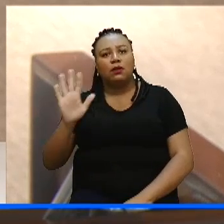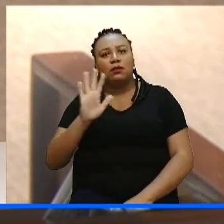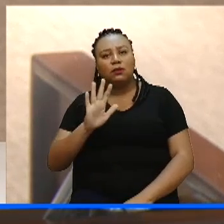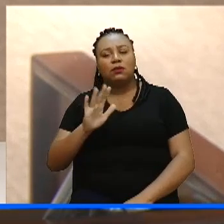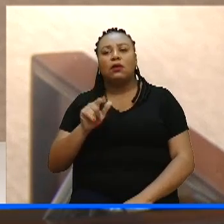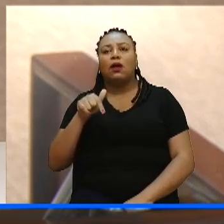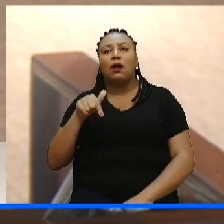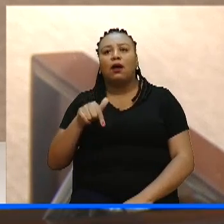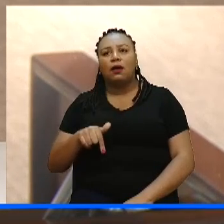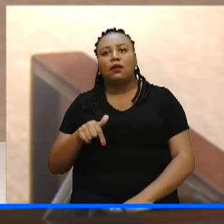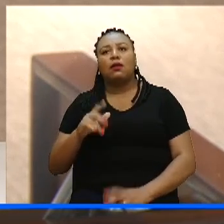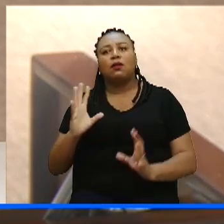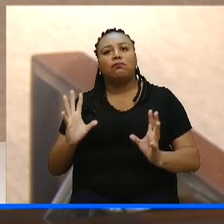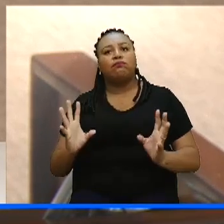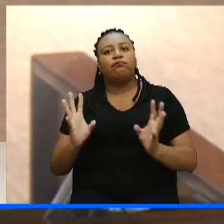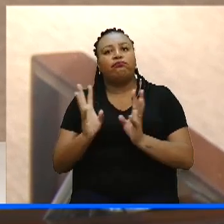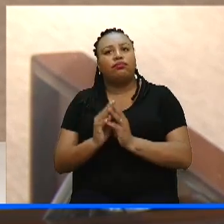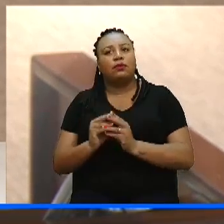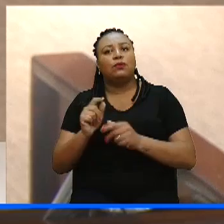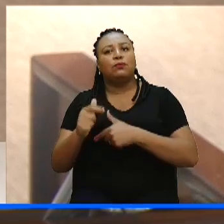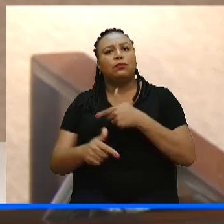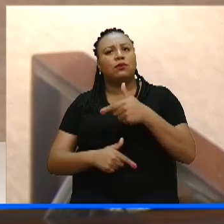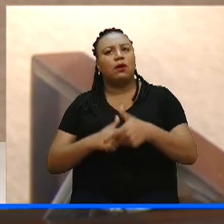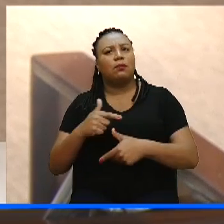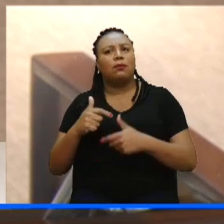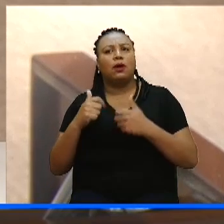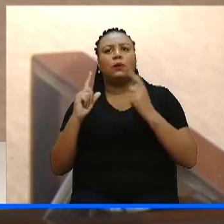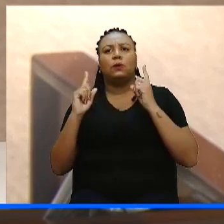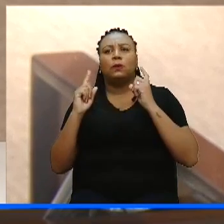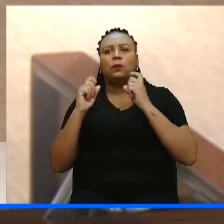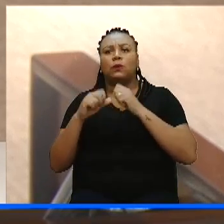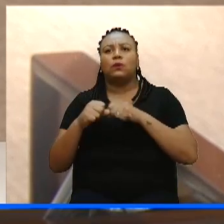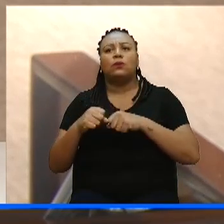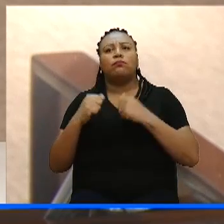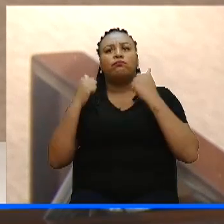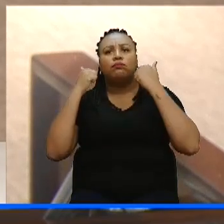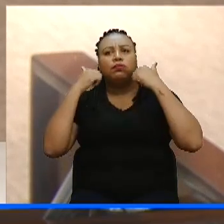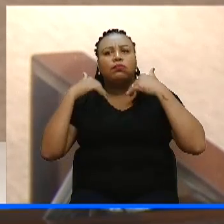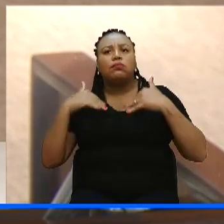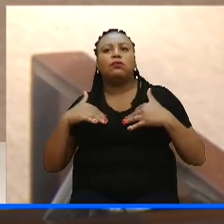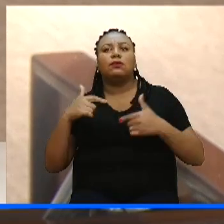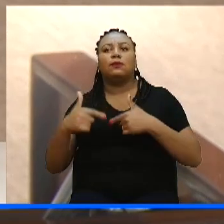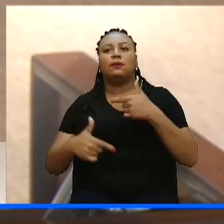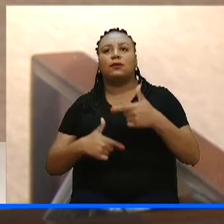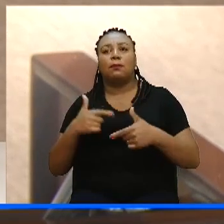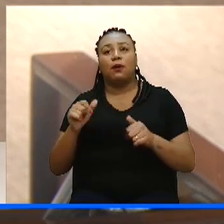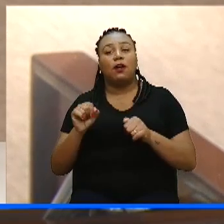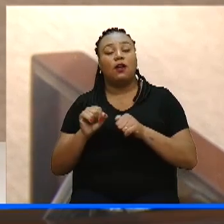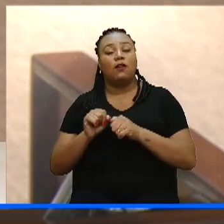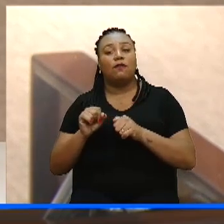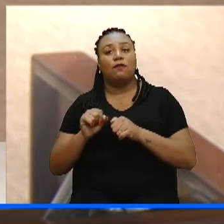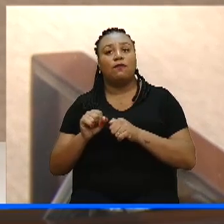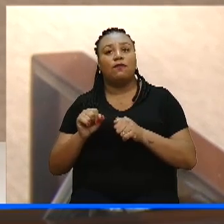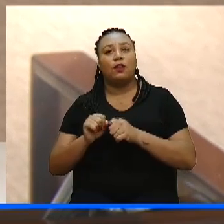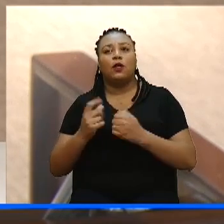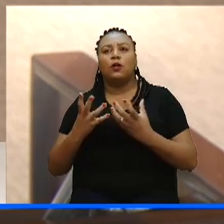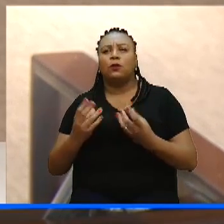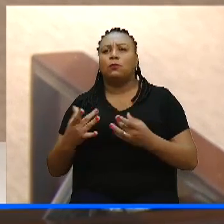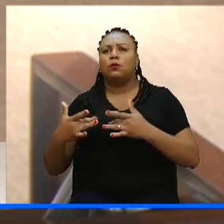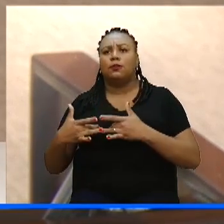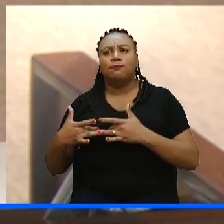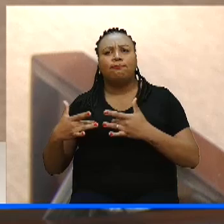aqui é assim se de um trabalho árduo feito com muita